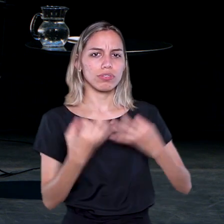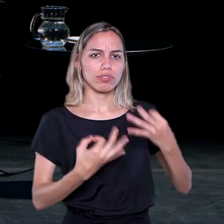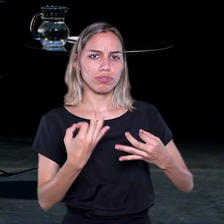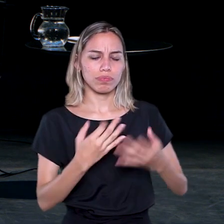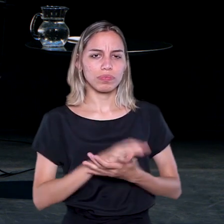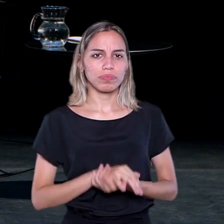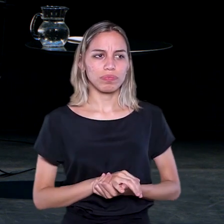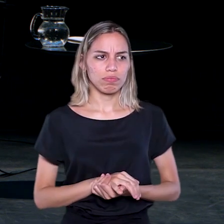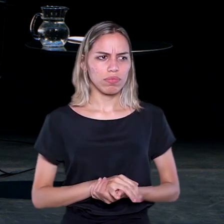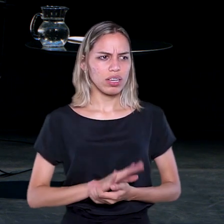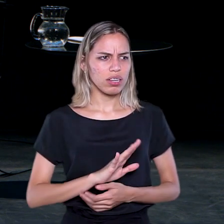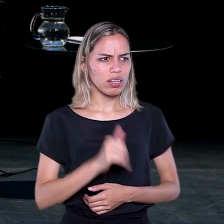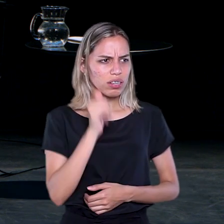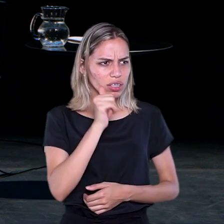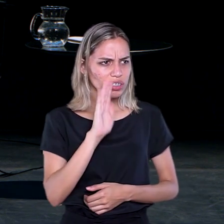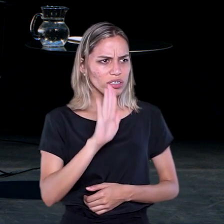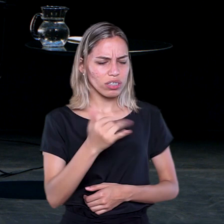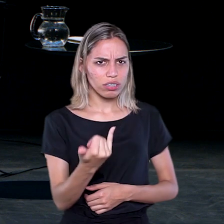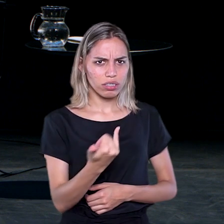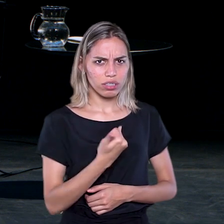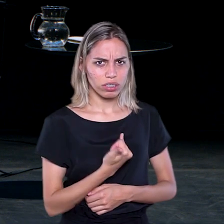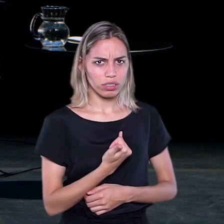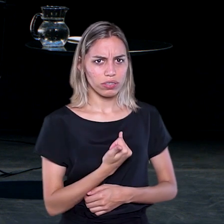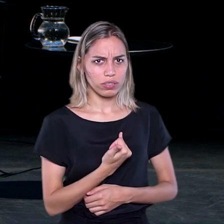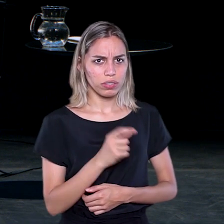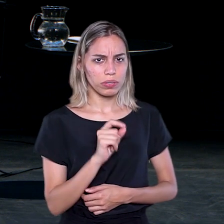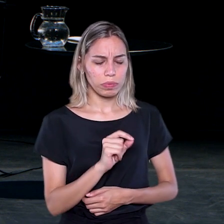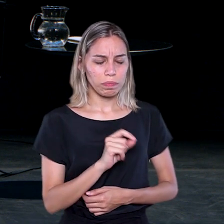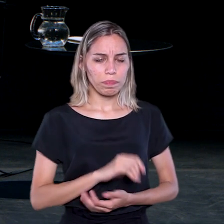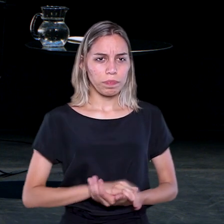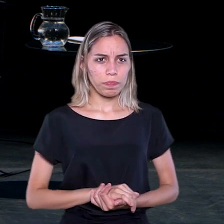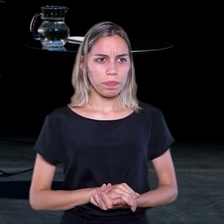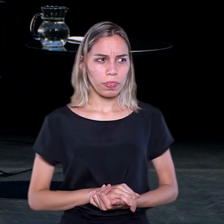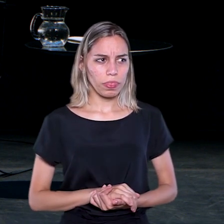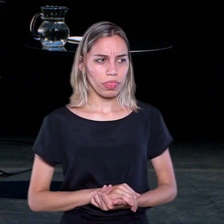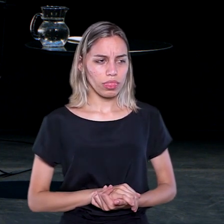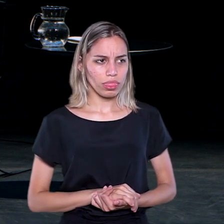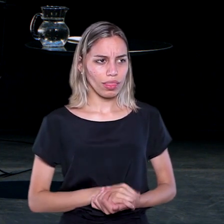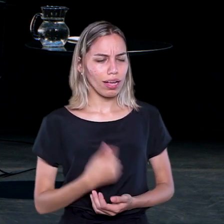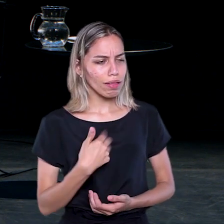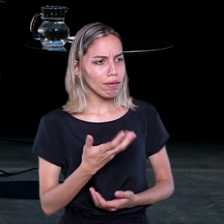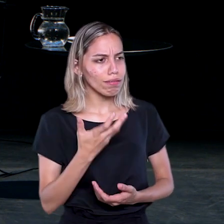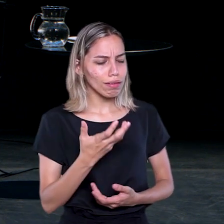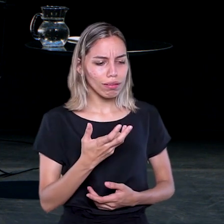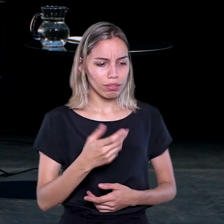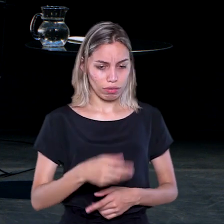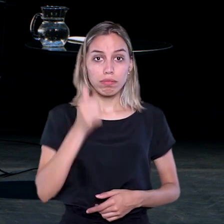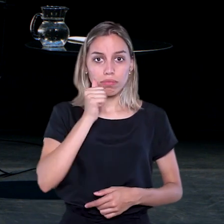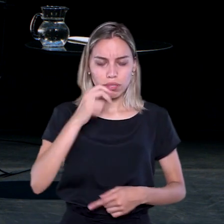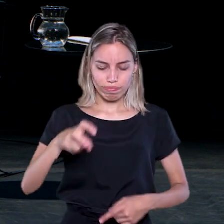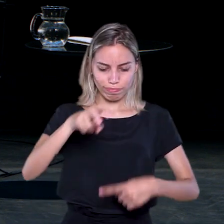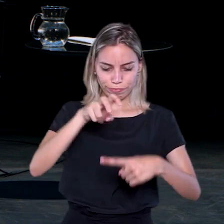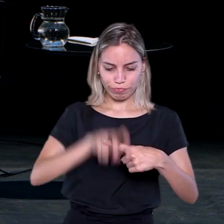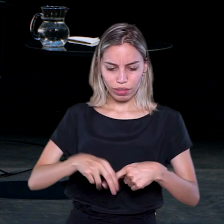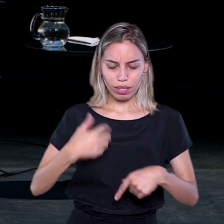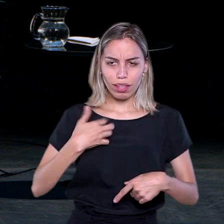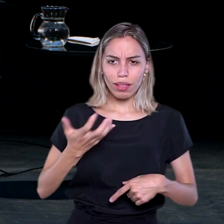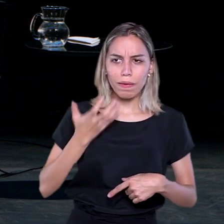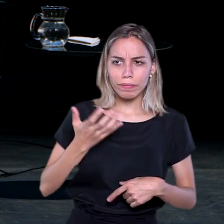uma vez eu já ouvi até de uma mulher, quando sentou e disse: mas eu vim falar com a promotora de justiça, não vim falar com